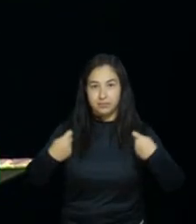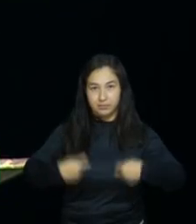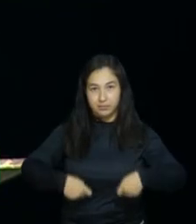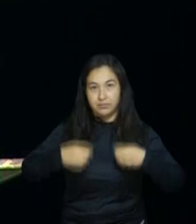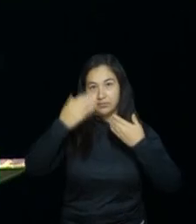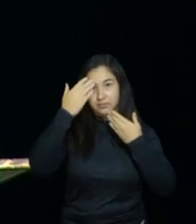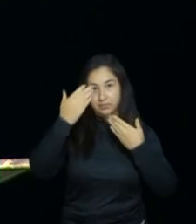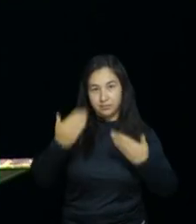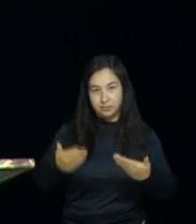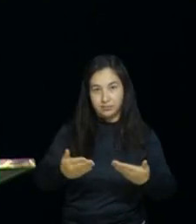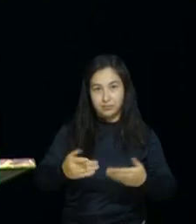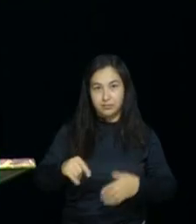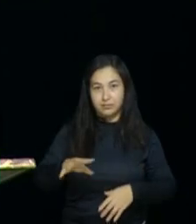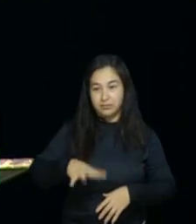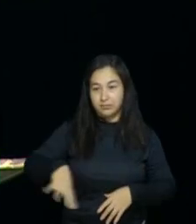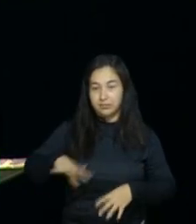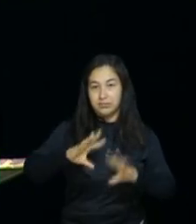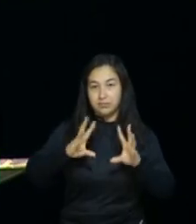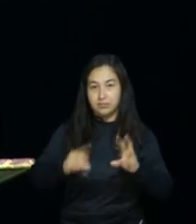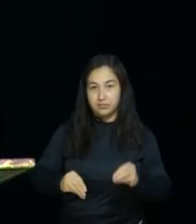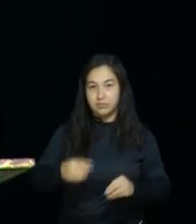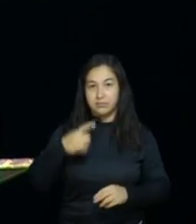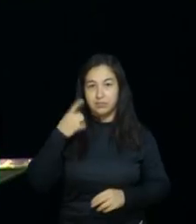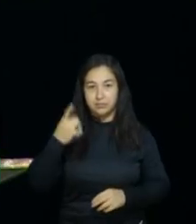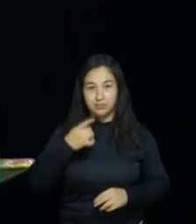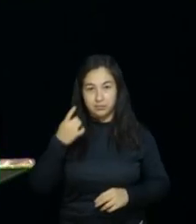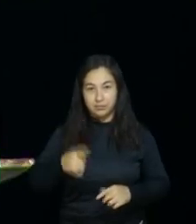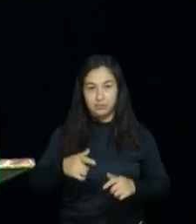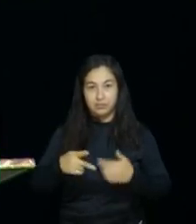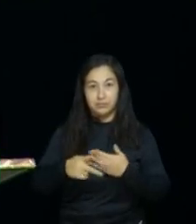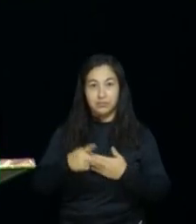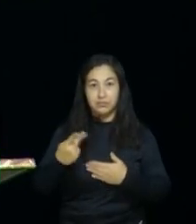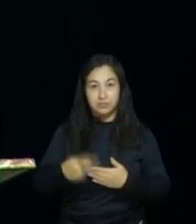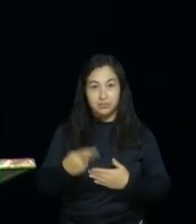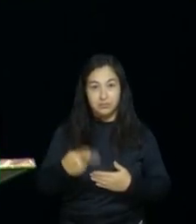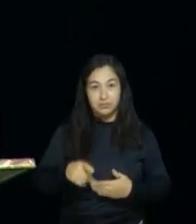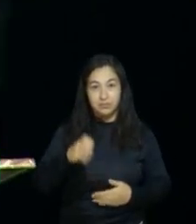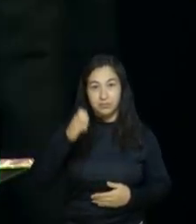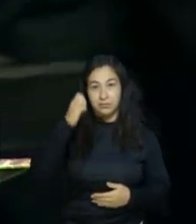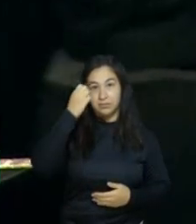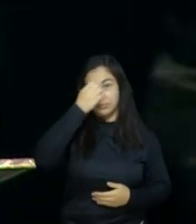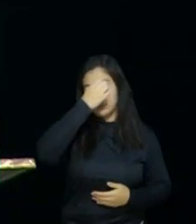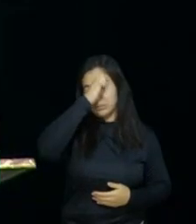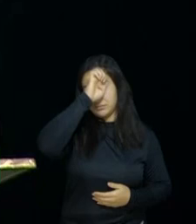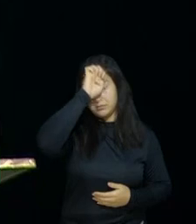a recepção dos deputados locais, os deputados Egídio,